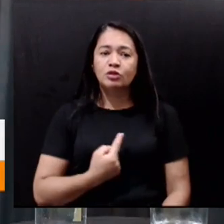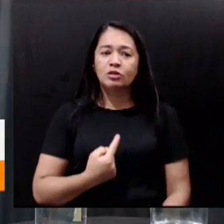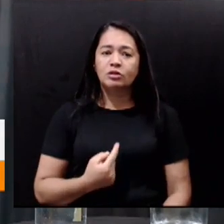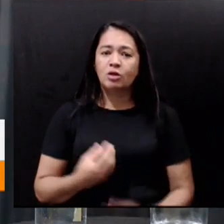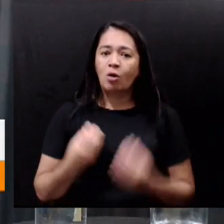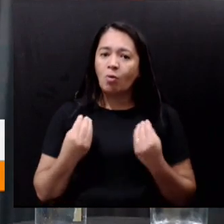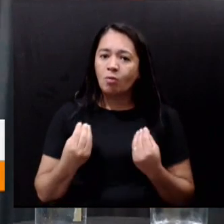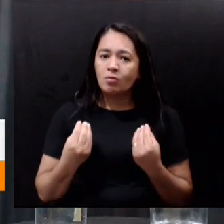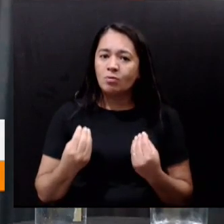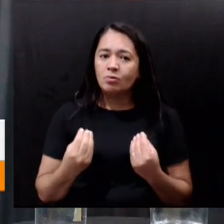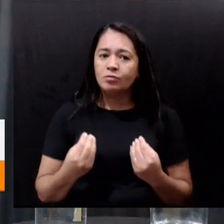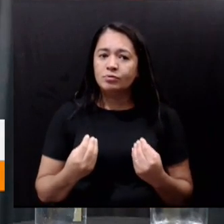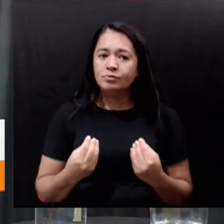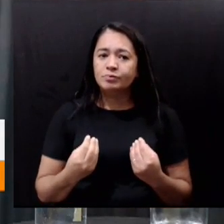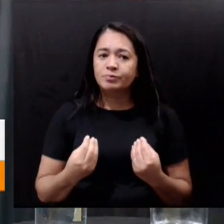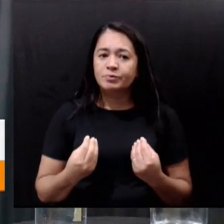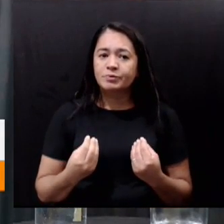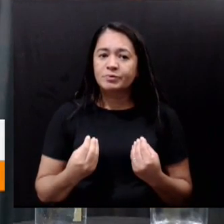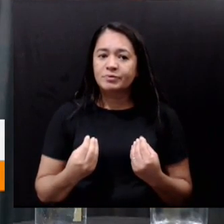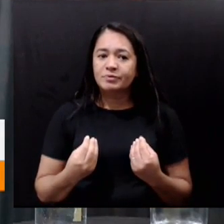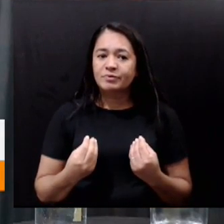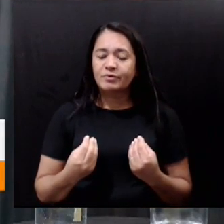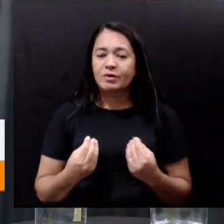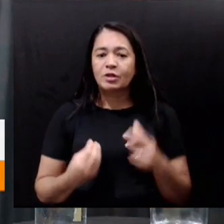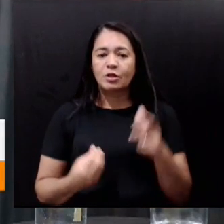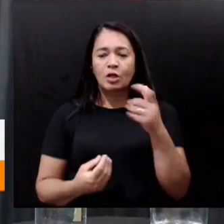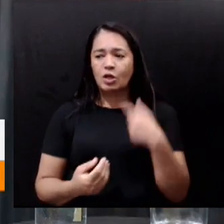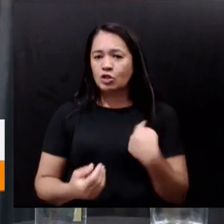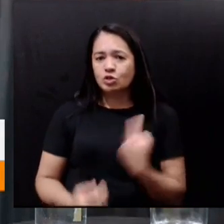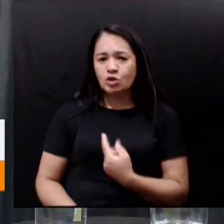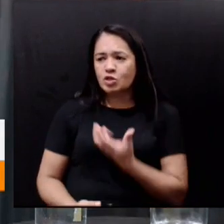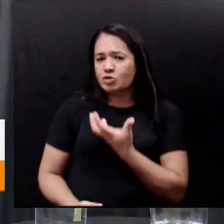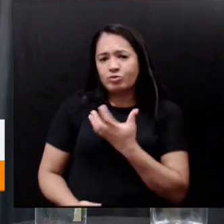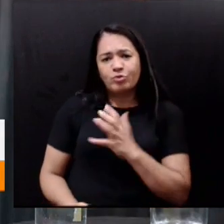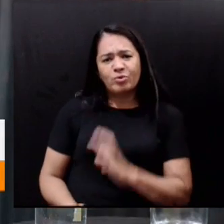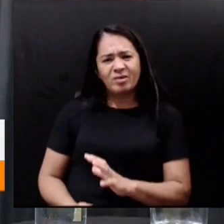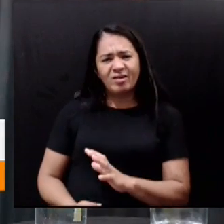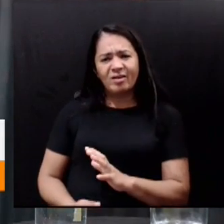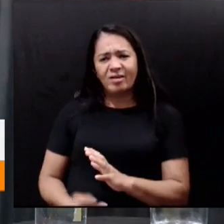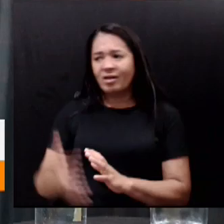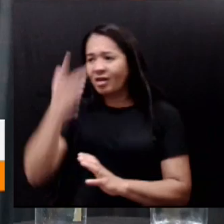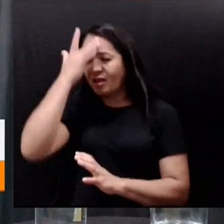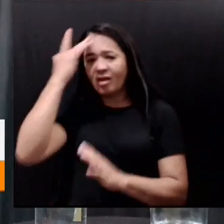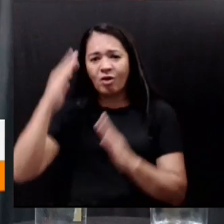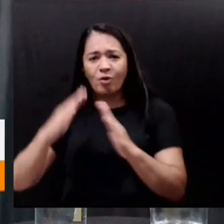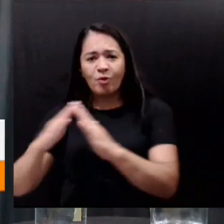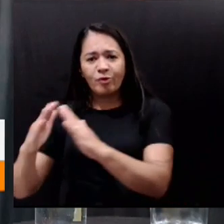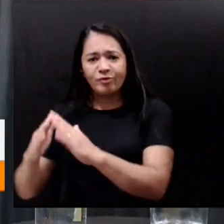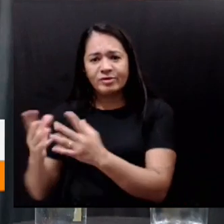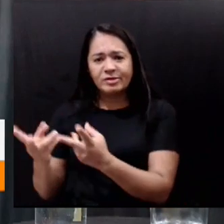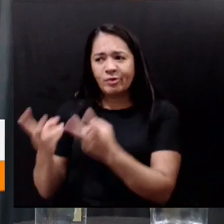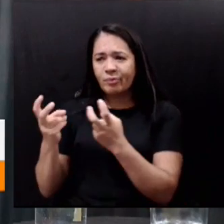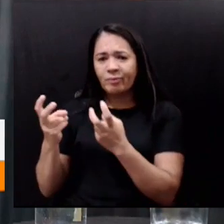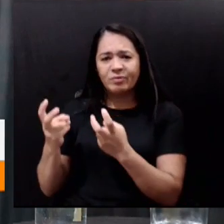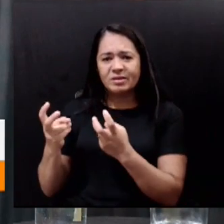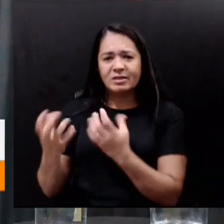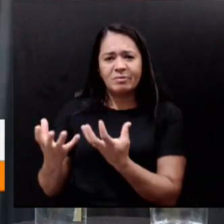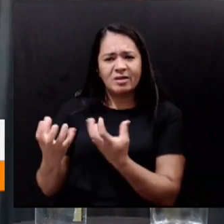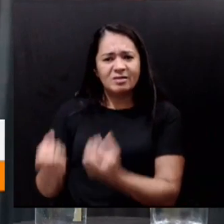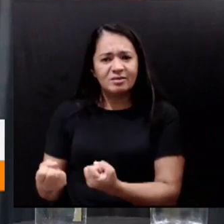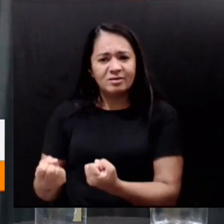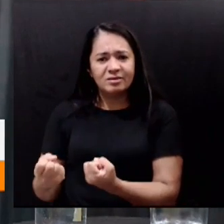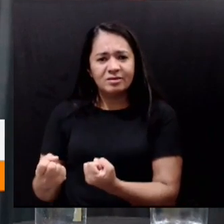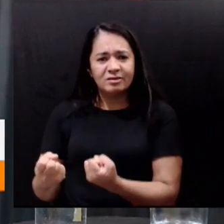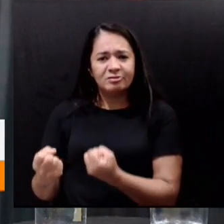não estar interessado ou não perceber as pessoas que estão do lado, não acolher, né? Então, acho que foi